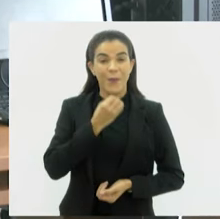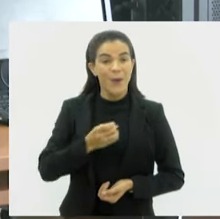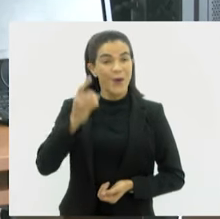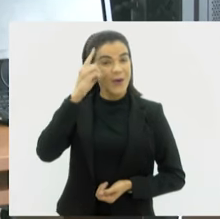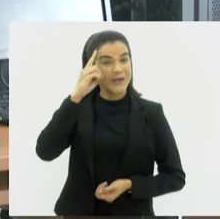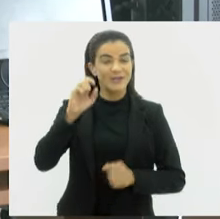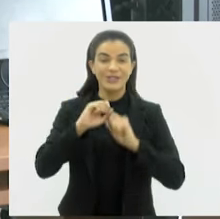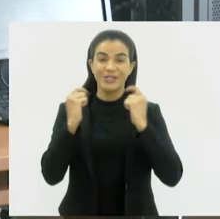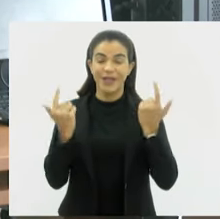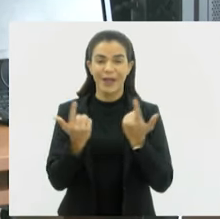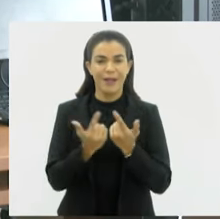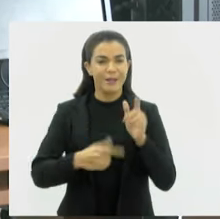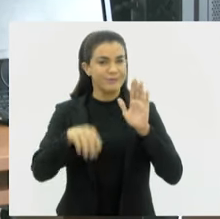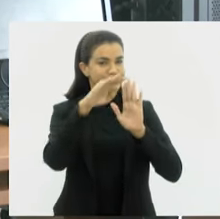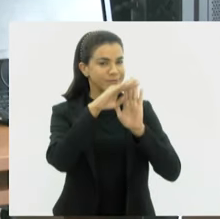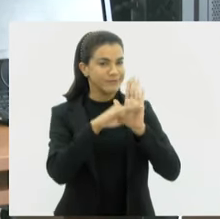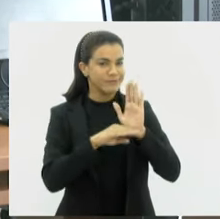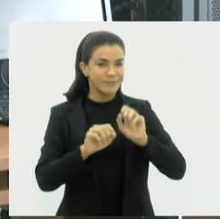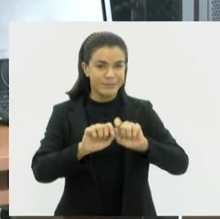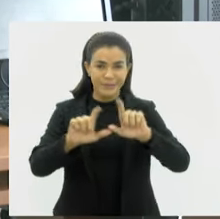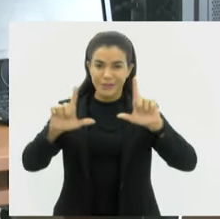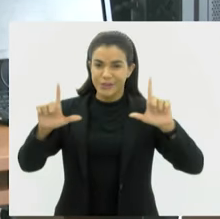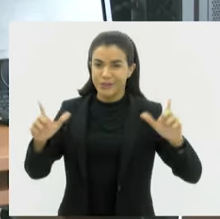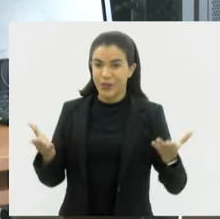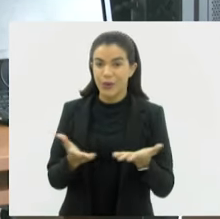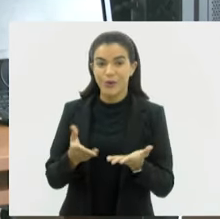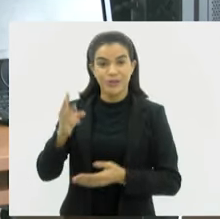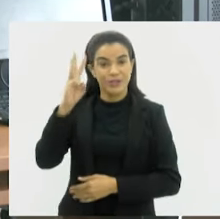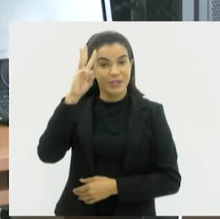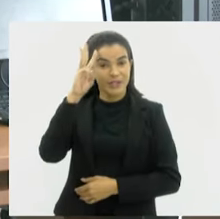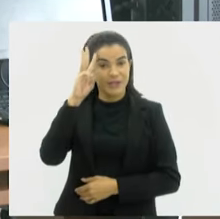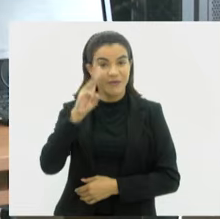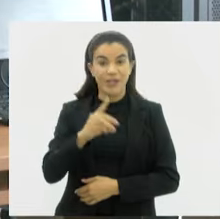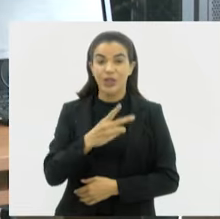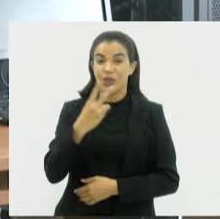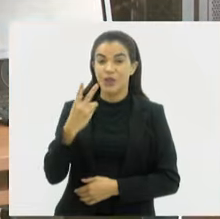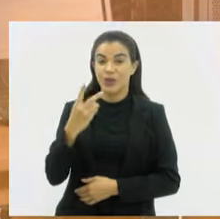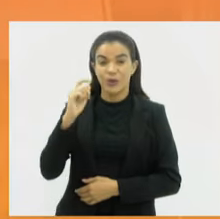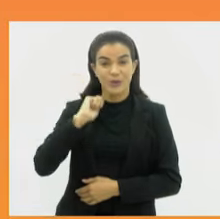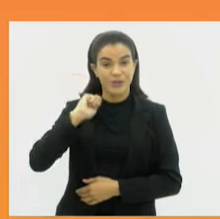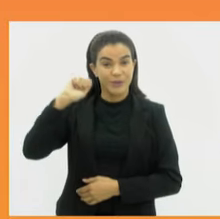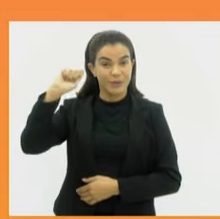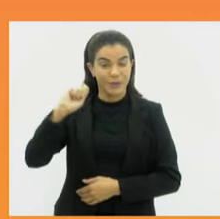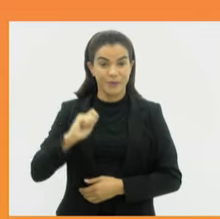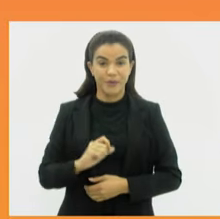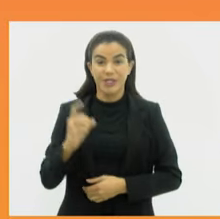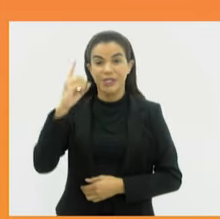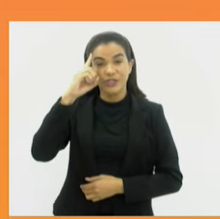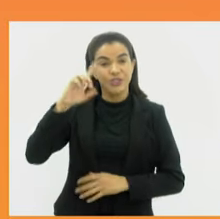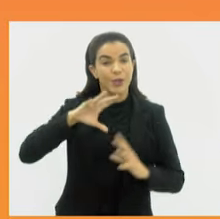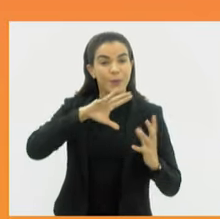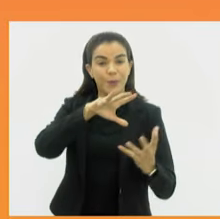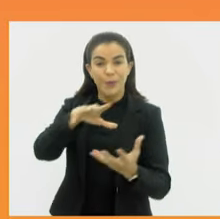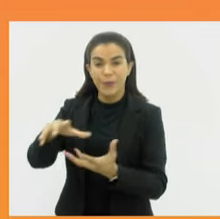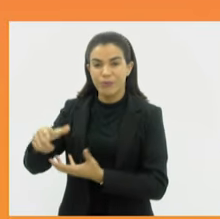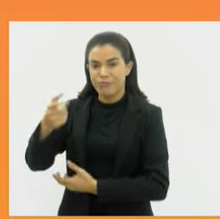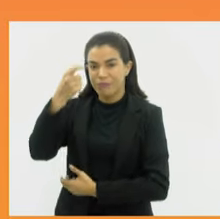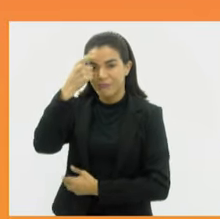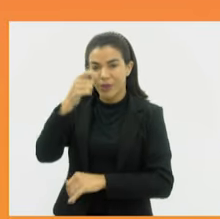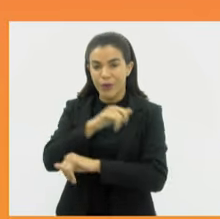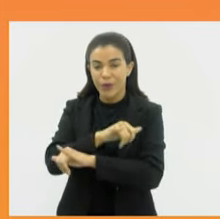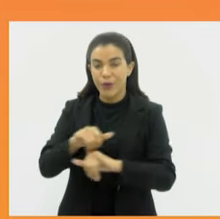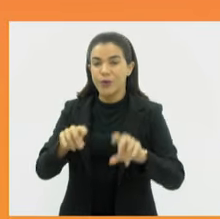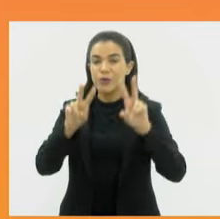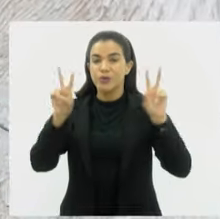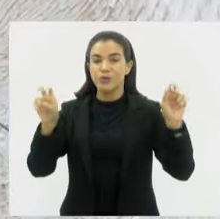O Bom Dia Alerje traz os seguintes destaques nesta terça-feira, 2 de abril. Dia Mundial de Conscientização